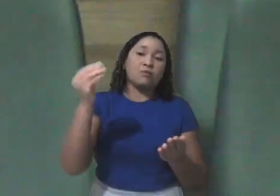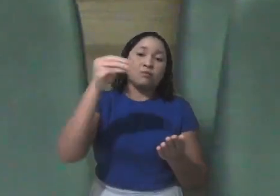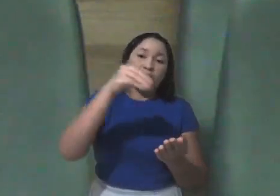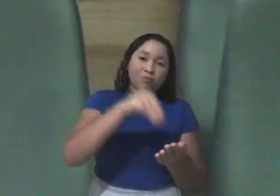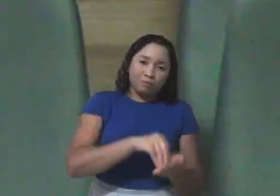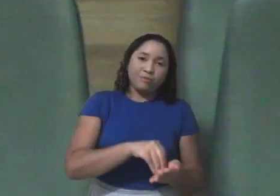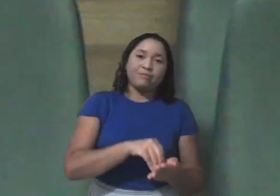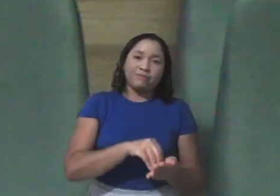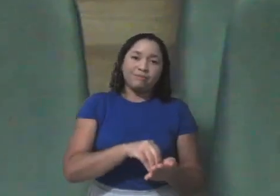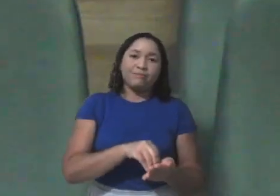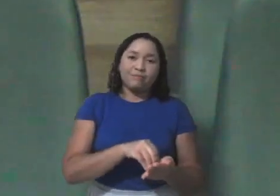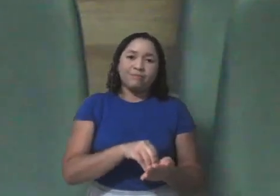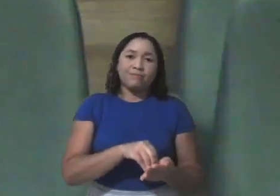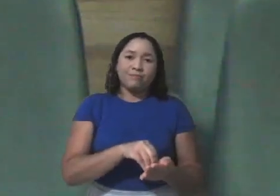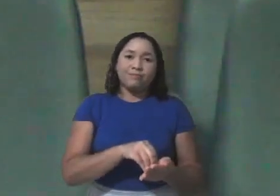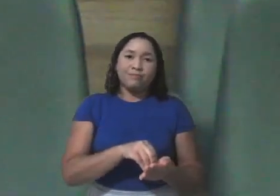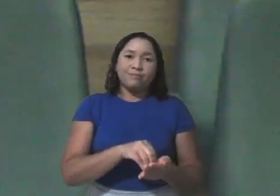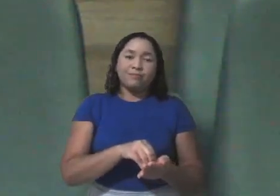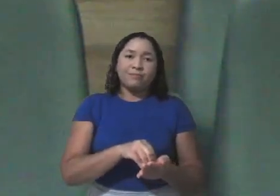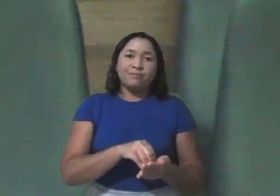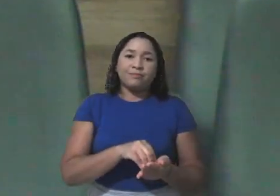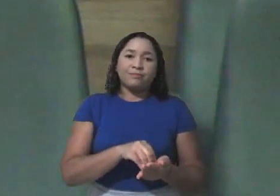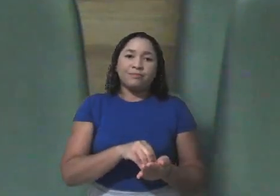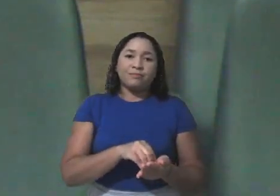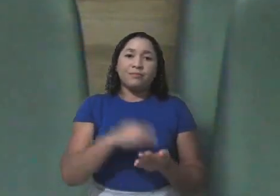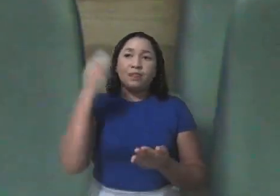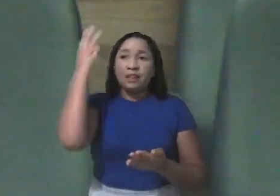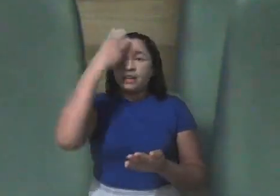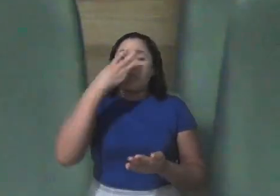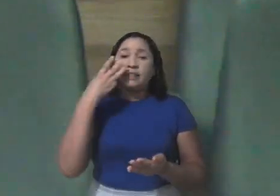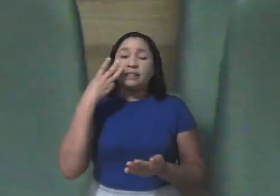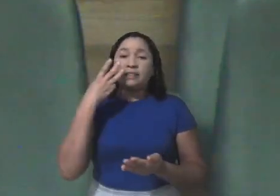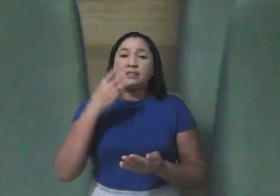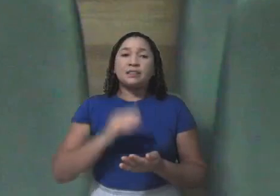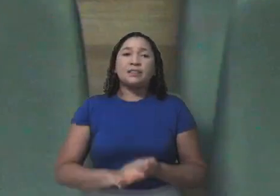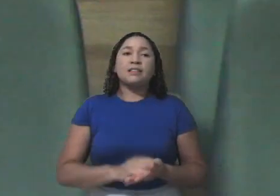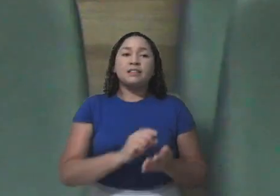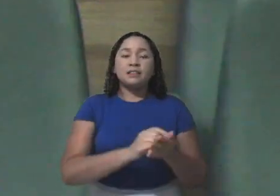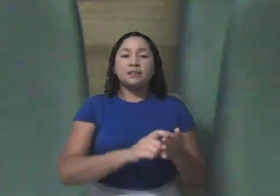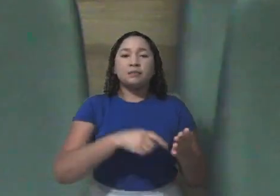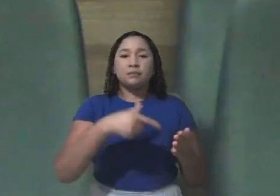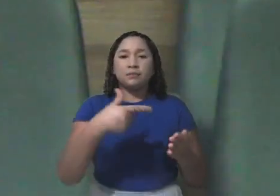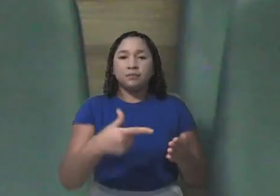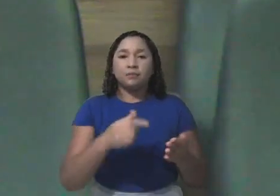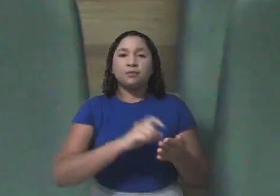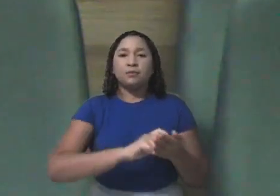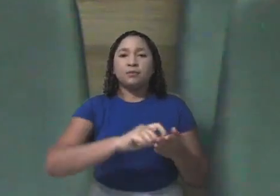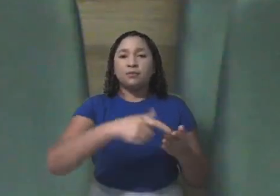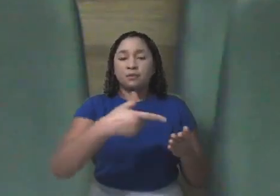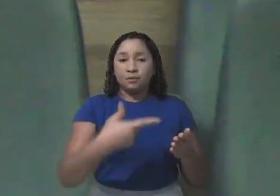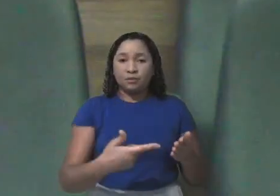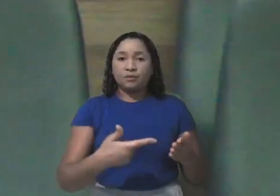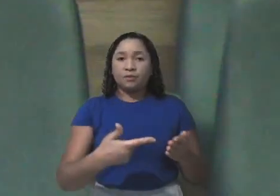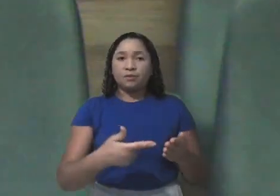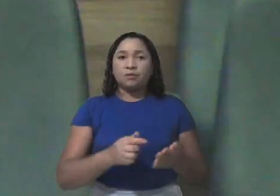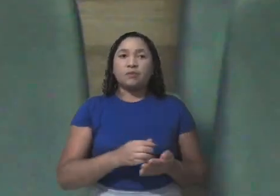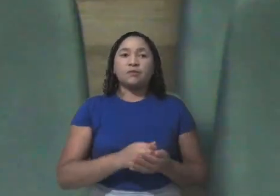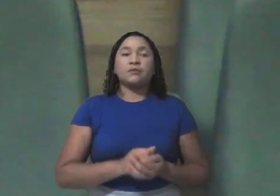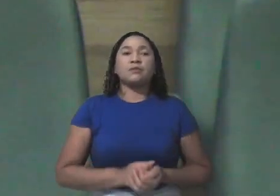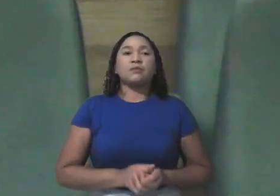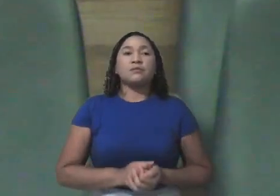Isaías 2:2, últimos tempos. Ele chama escatologia de últimos